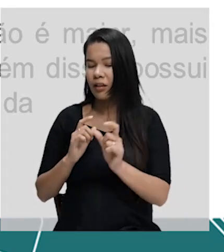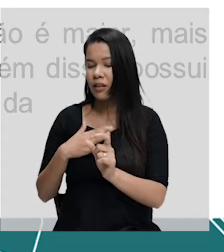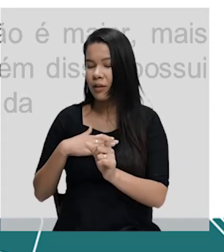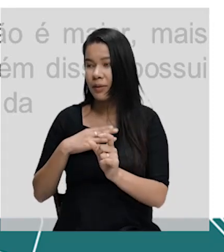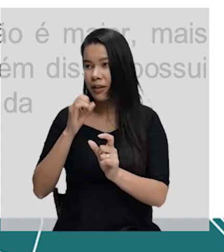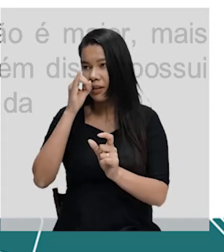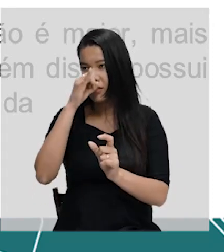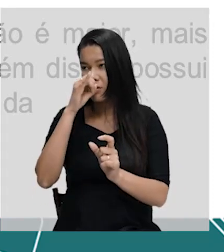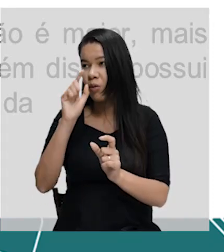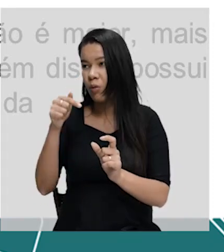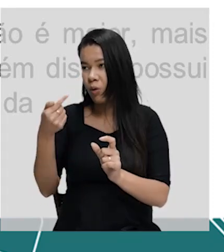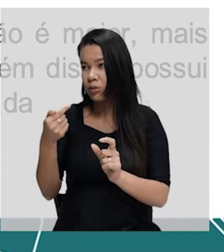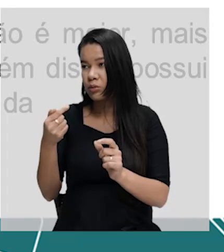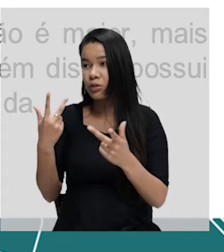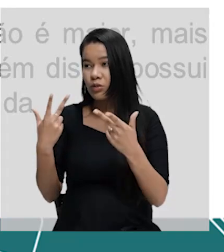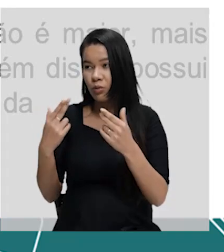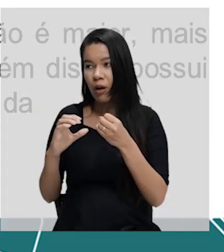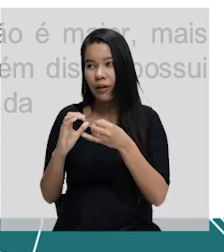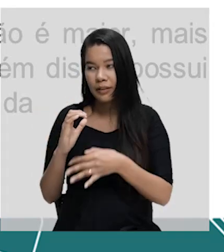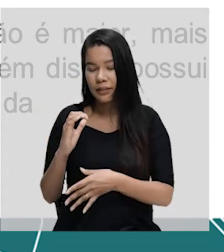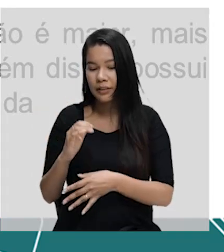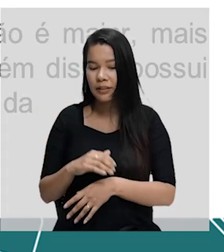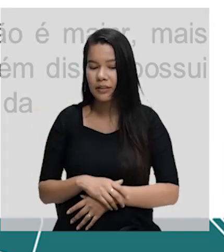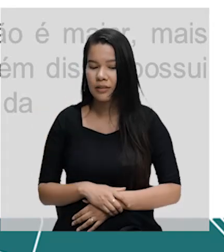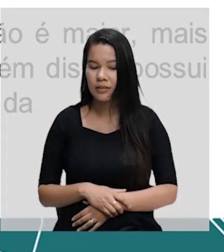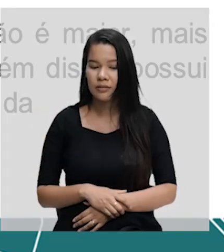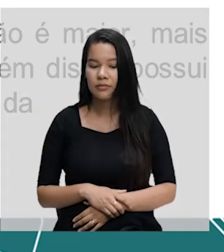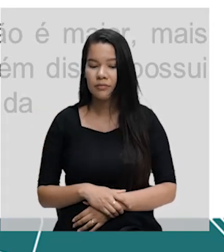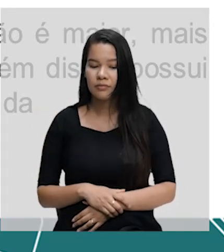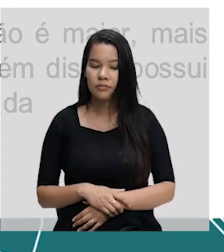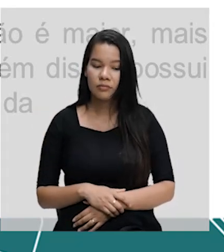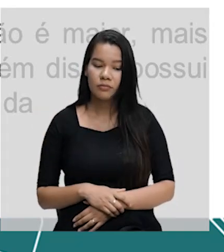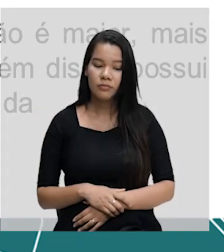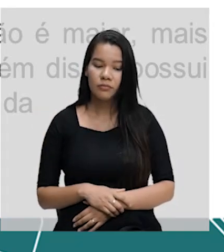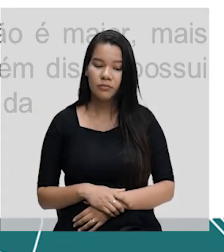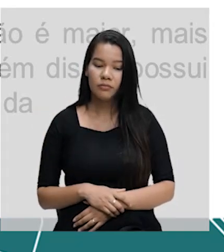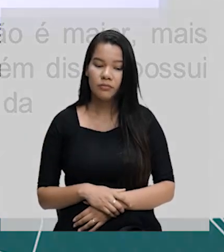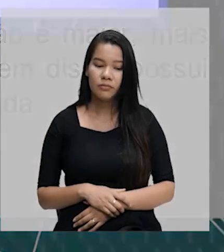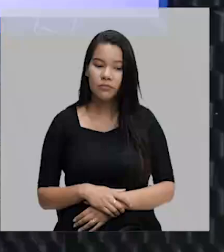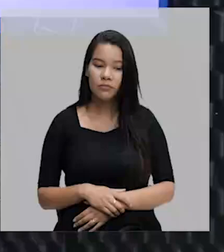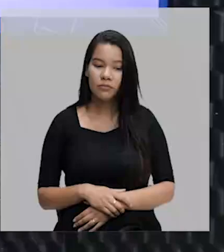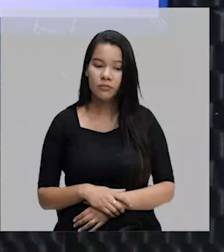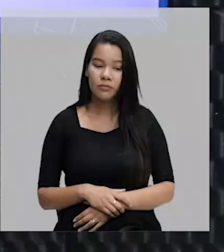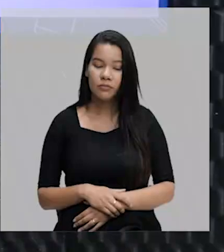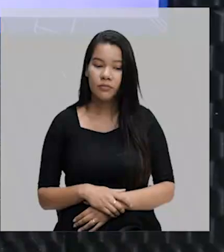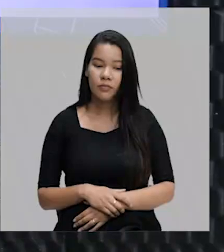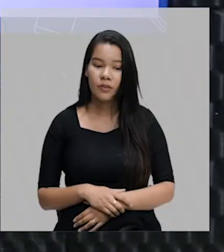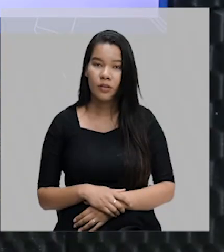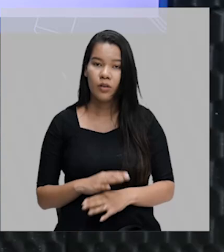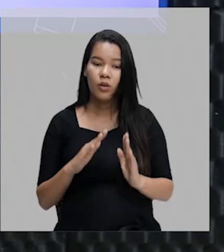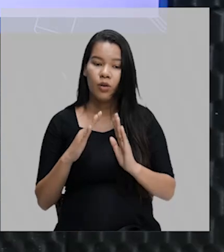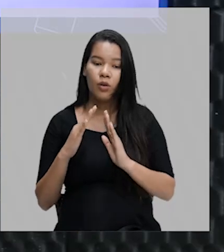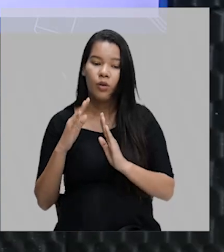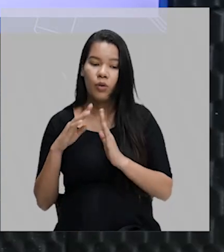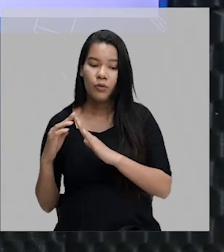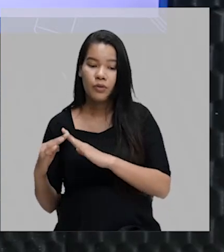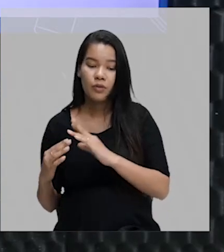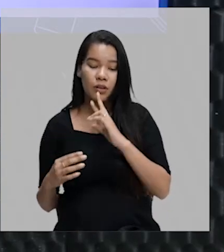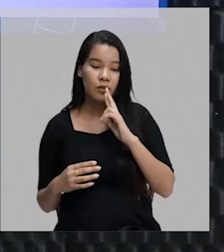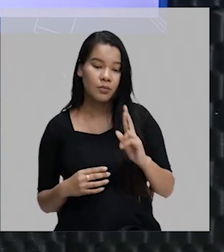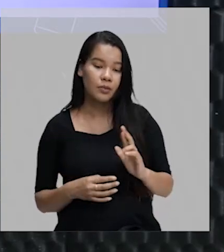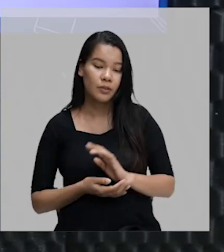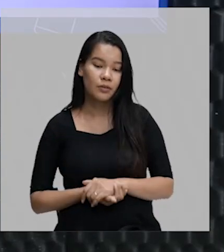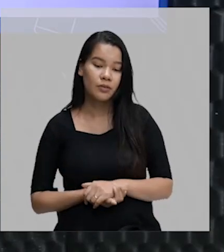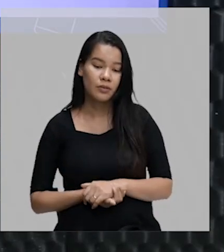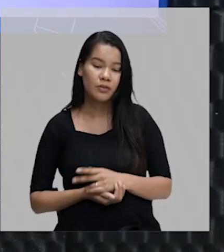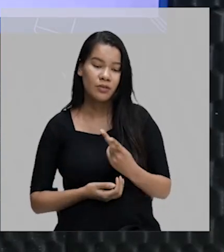alguns benefícios que esse porco tem, né? Algumas características boas. Vamos lá. O vizinho dele disse o seguinte: seu